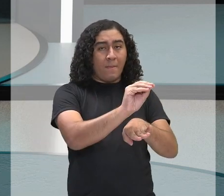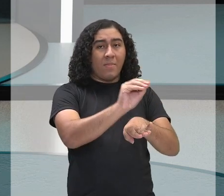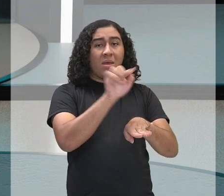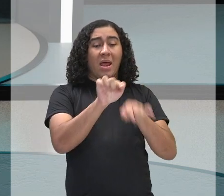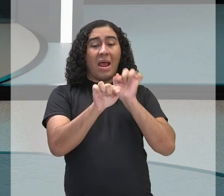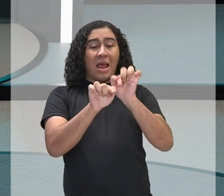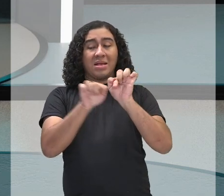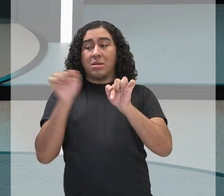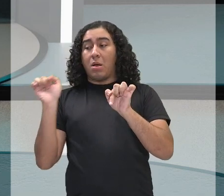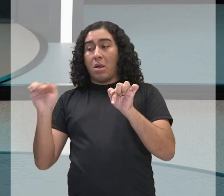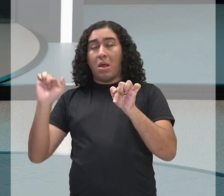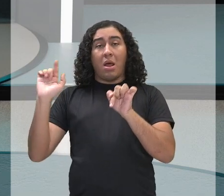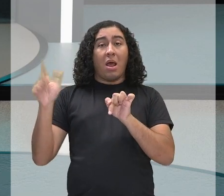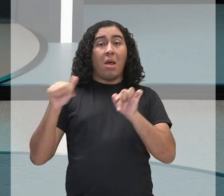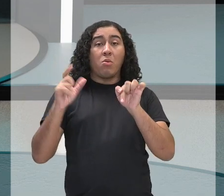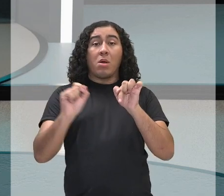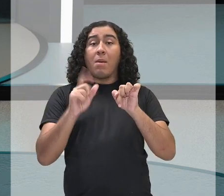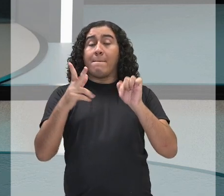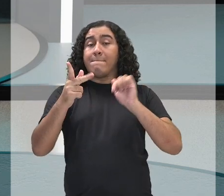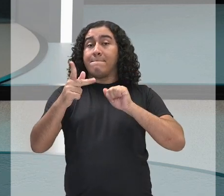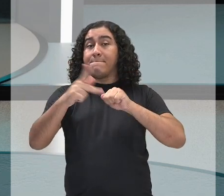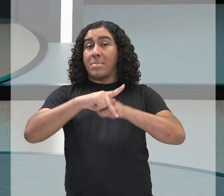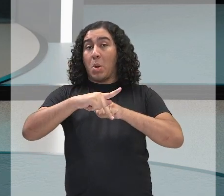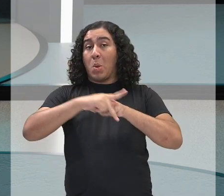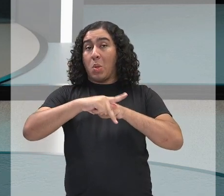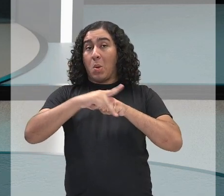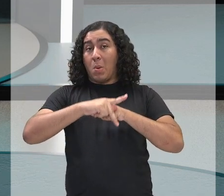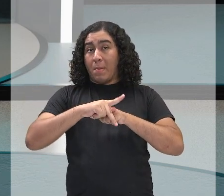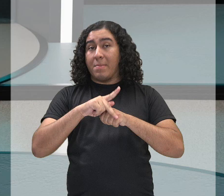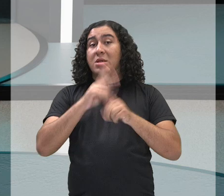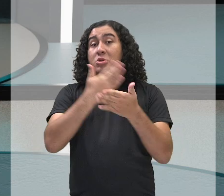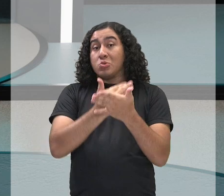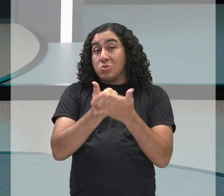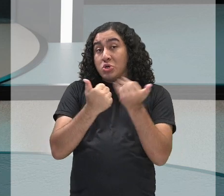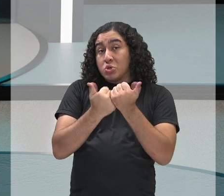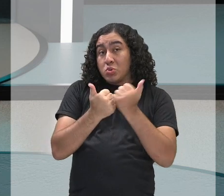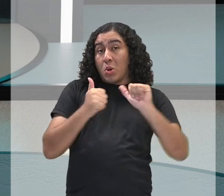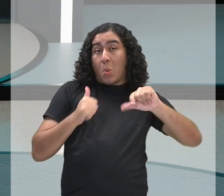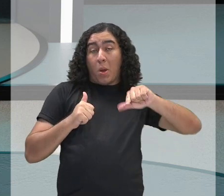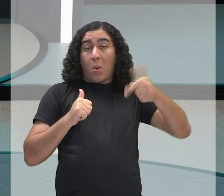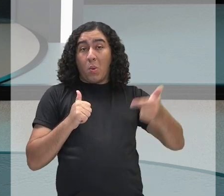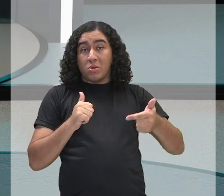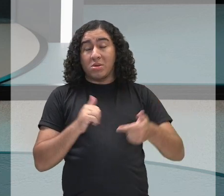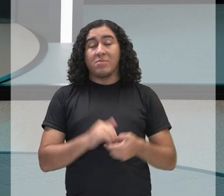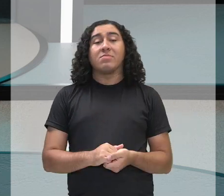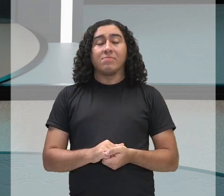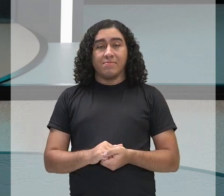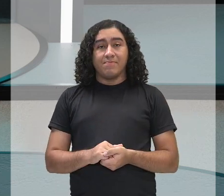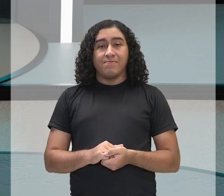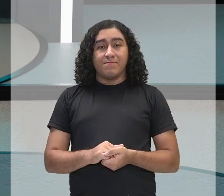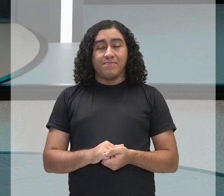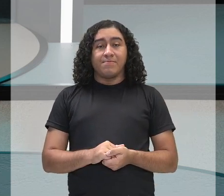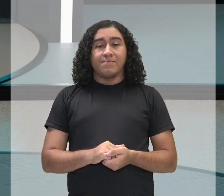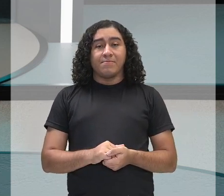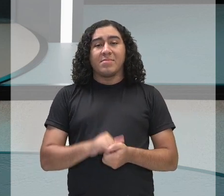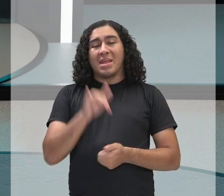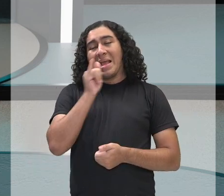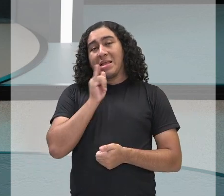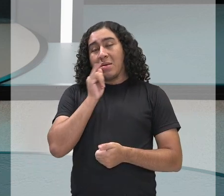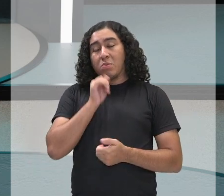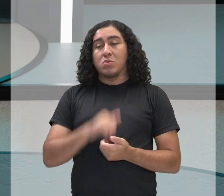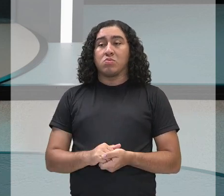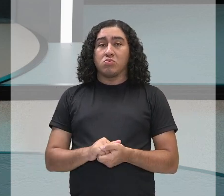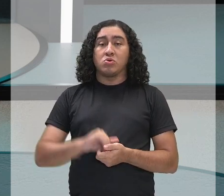é sempre um pronome, tá certo? Então, pronome, memorize como a troca por um nome. Eu posso falar, por exemplo,